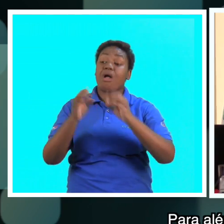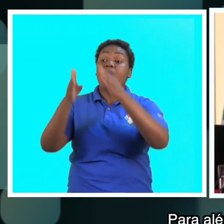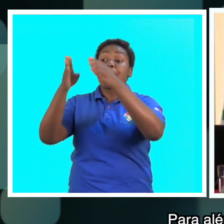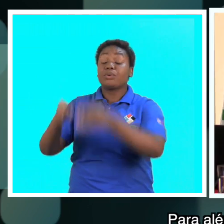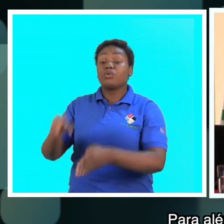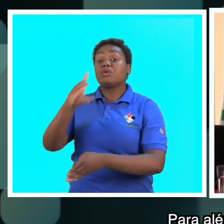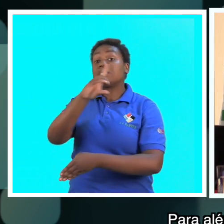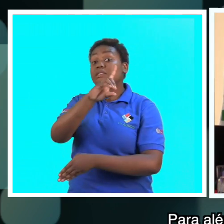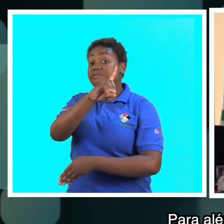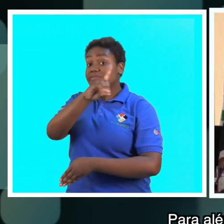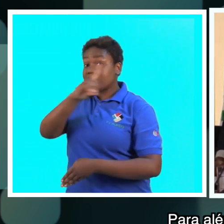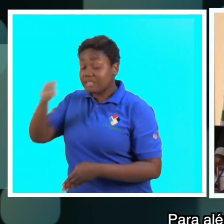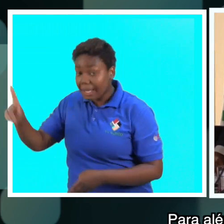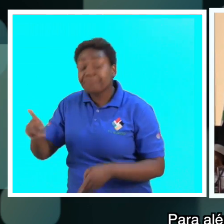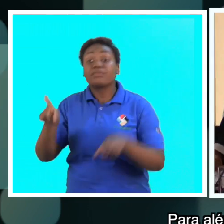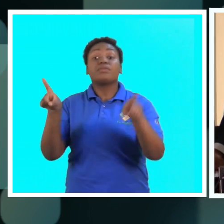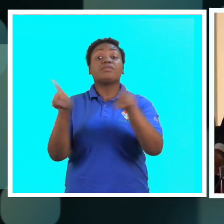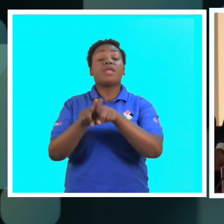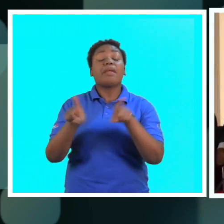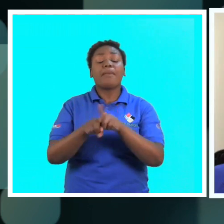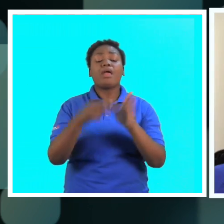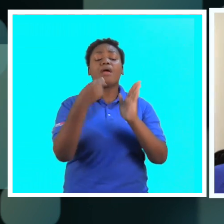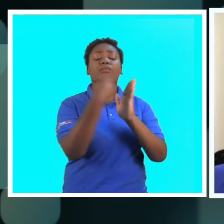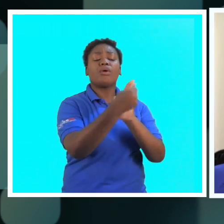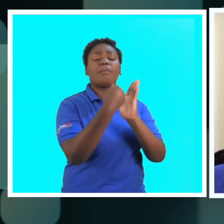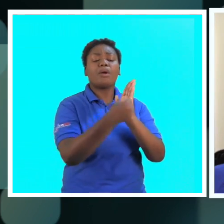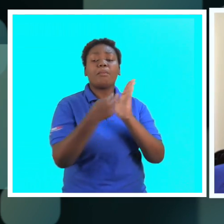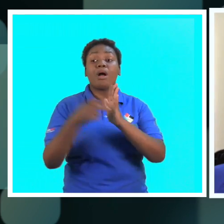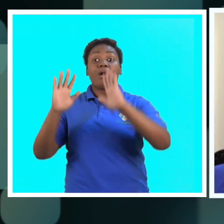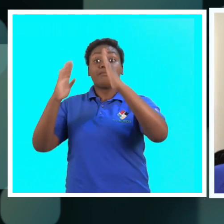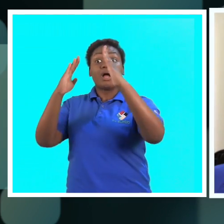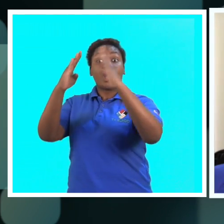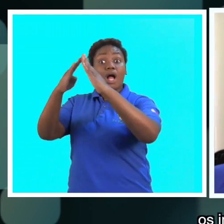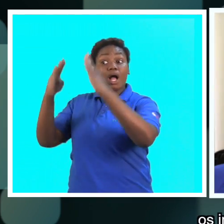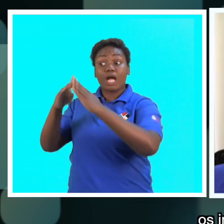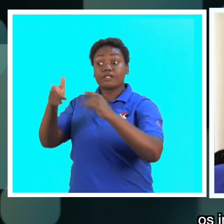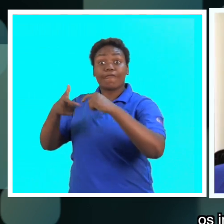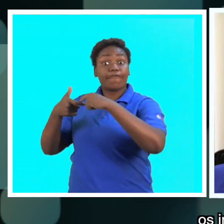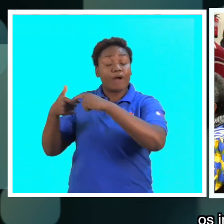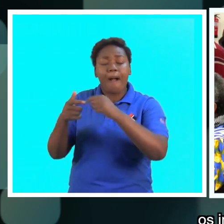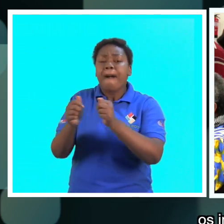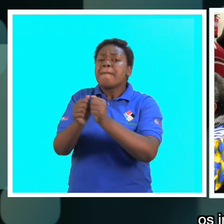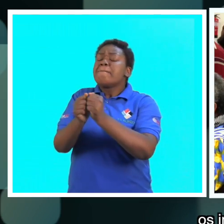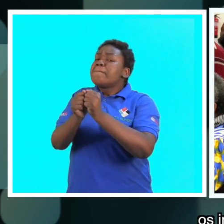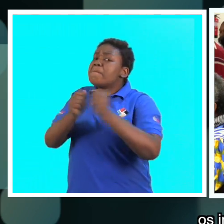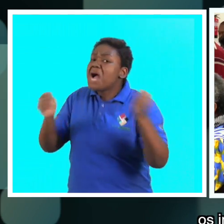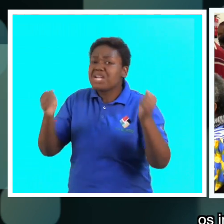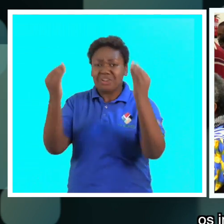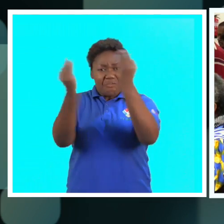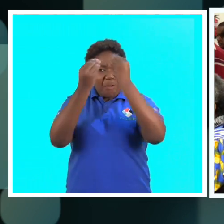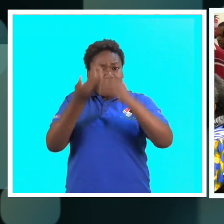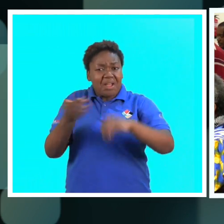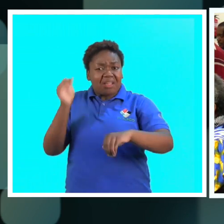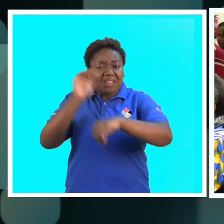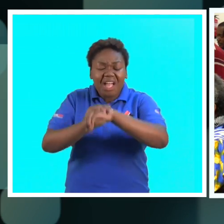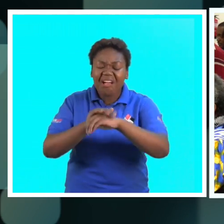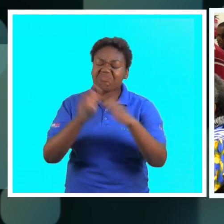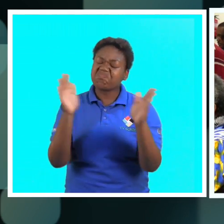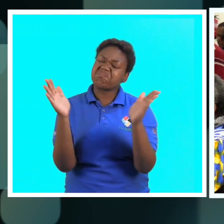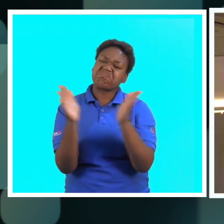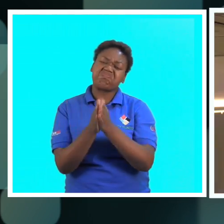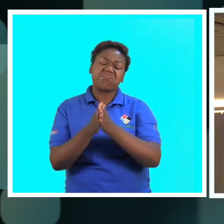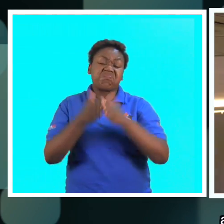Para além dos formulários não esclarecerem o tipo de deficiência da pessoa recenseada, os inquiridos também não estão preparados para lidar com esta